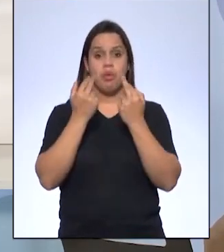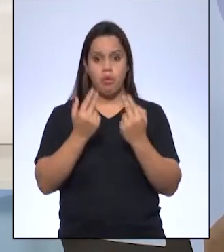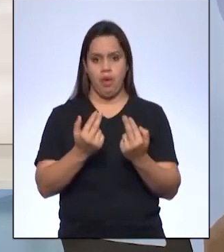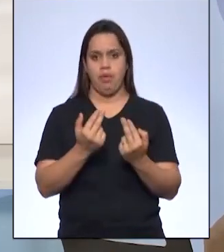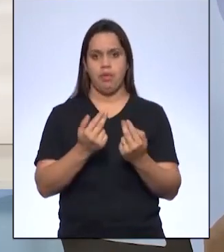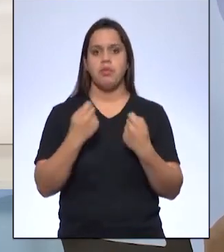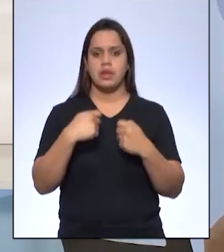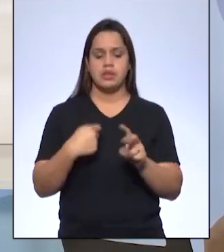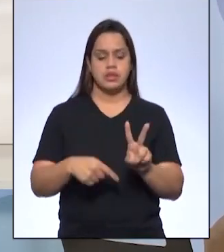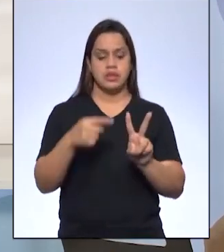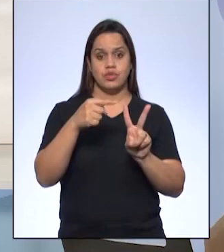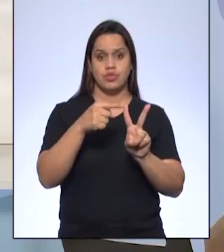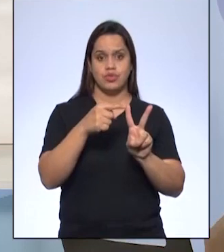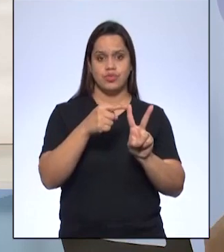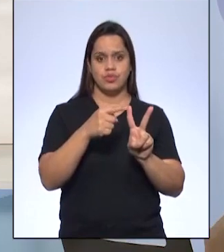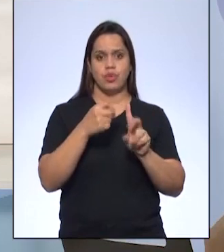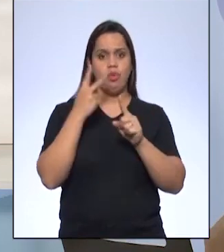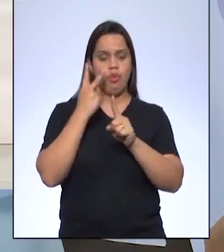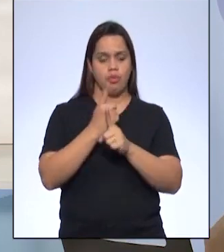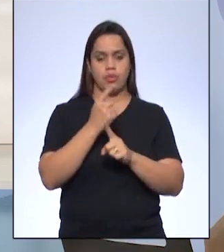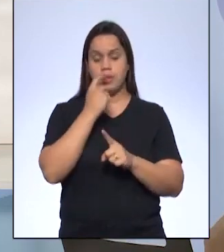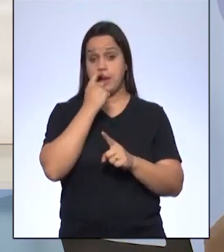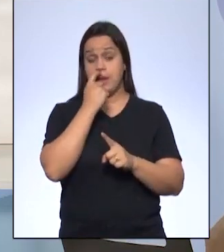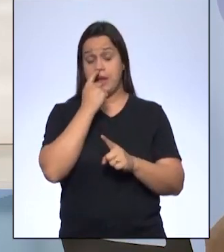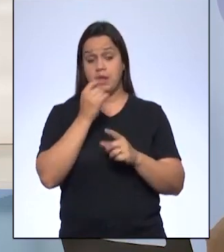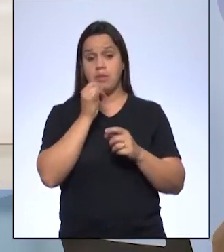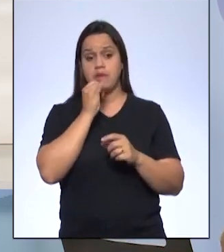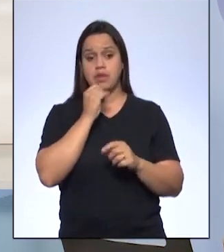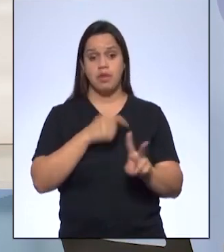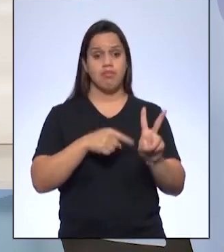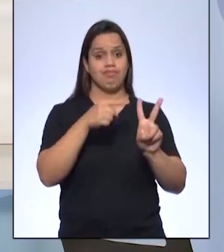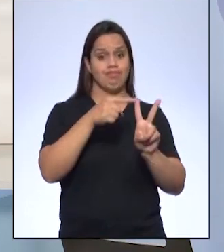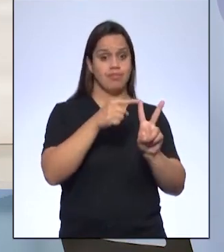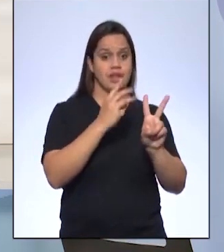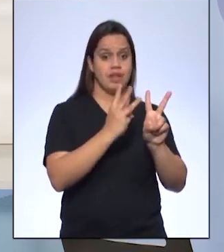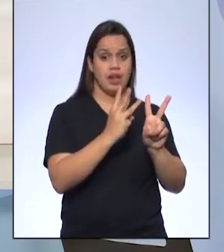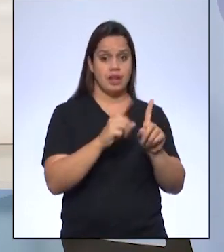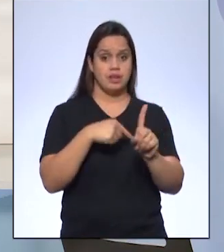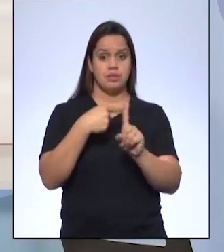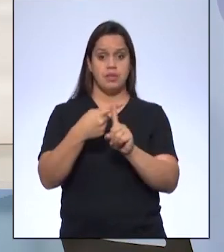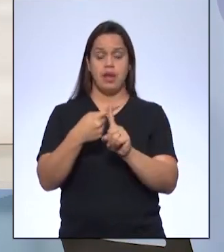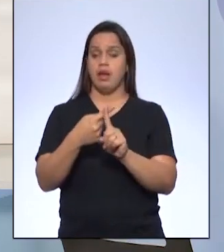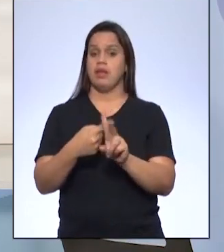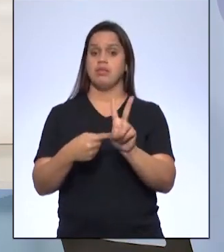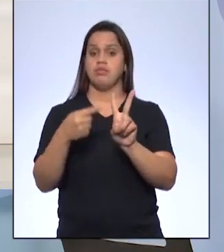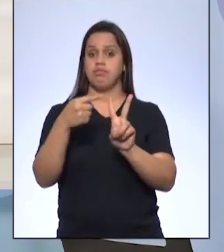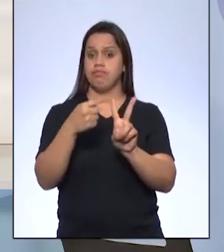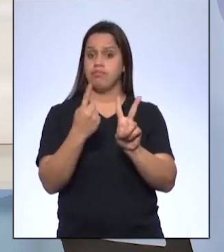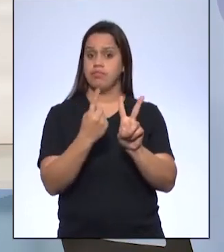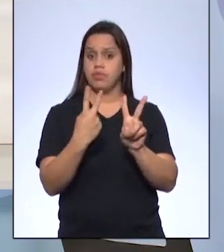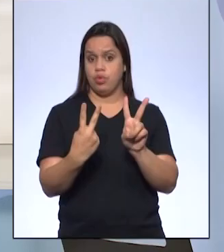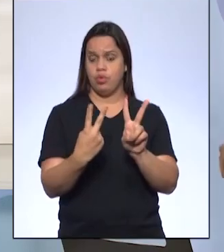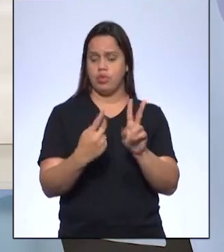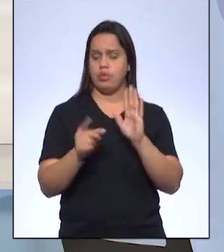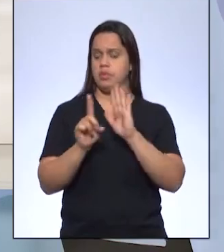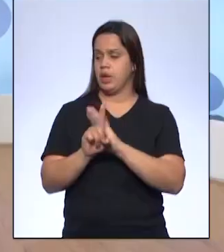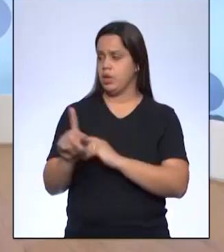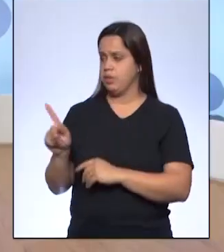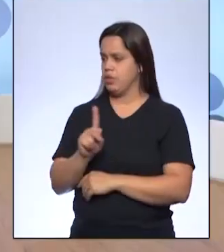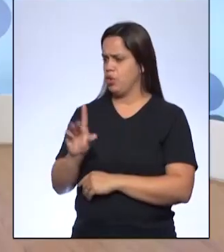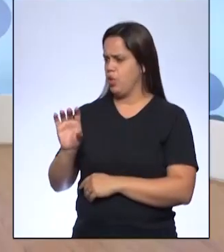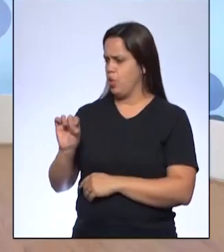semelhante. Então, por exemplo, raiz quadrada de 3 mais raiz quadrada de 12. Osmar, eu